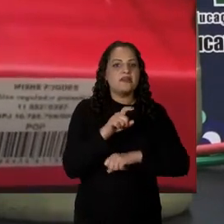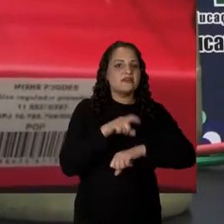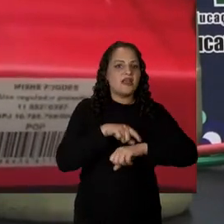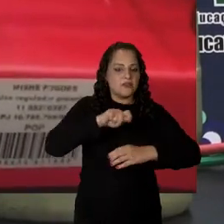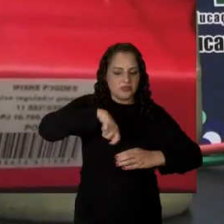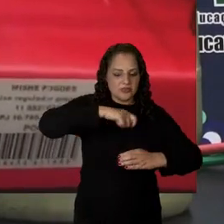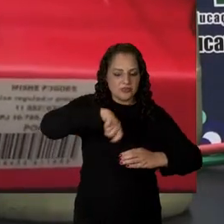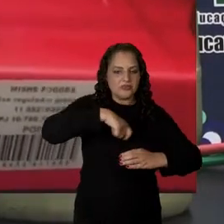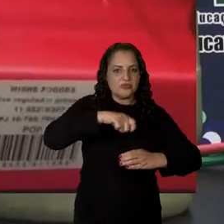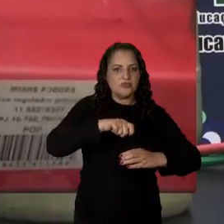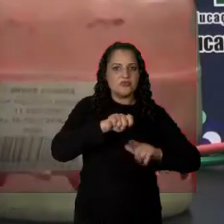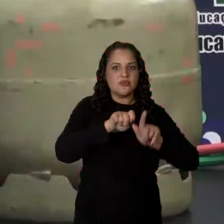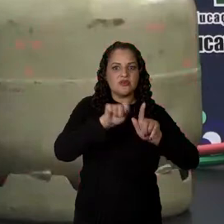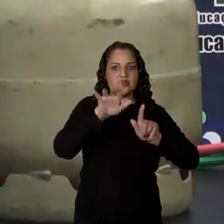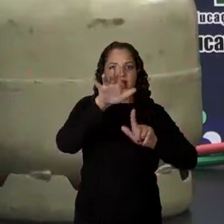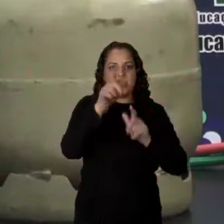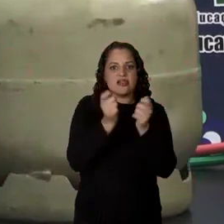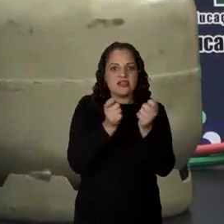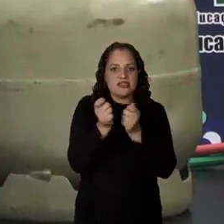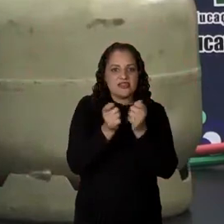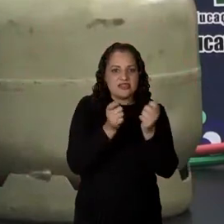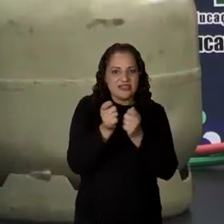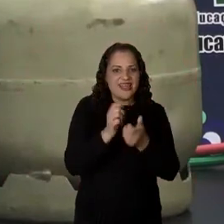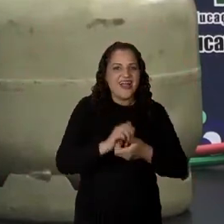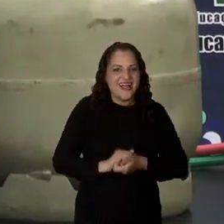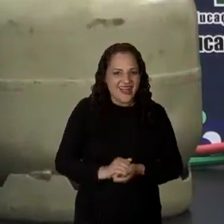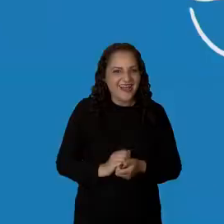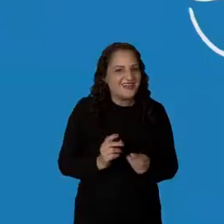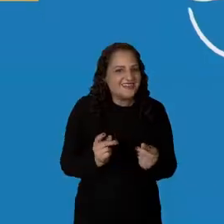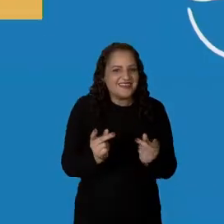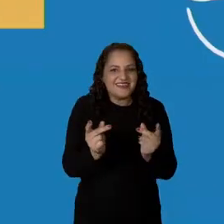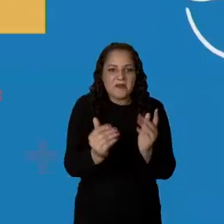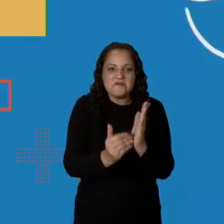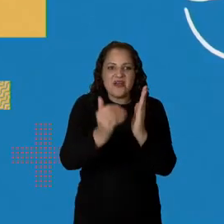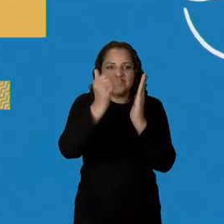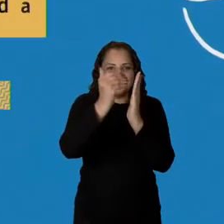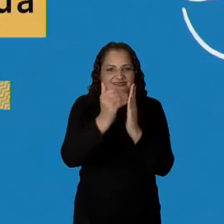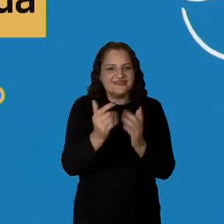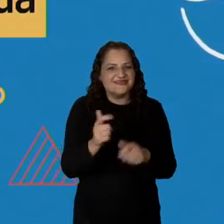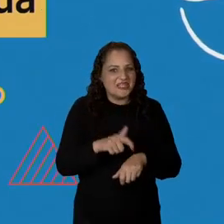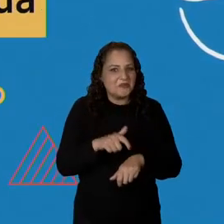menor consumo do gás, fazendo com que a vida útil do produto seja prolongada.